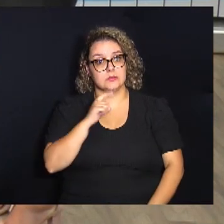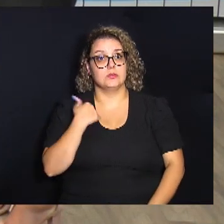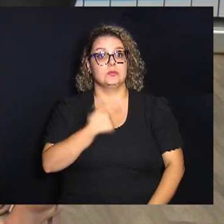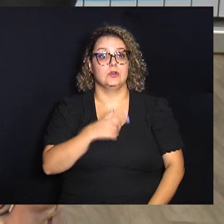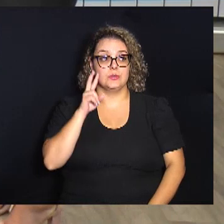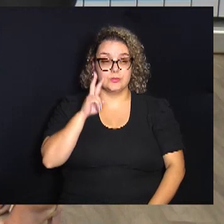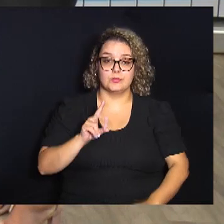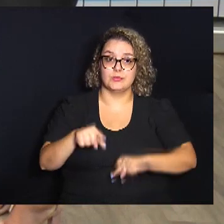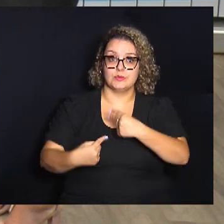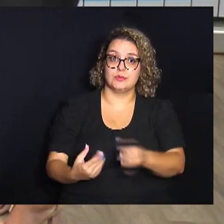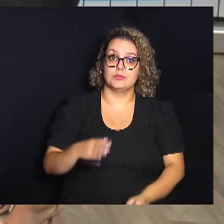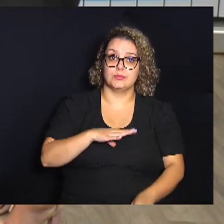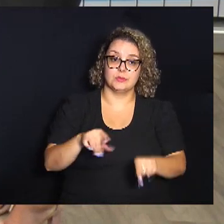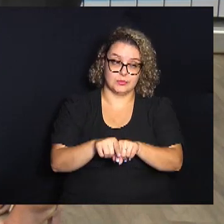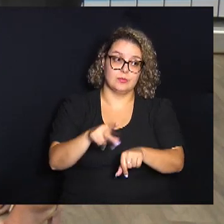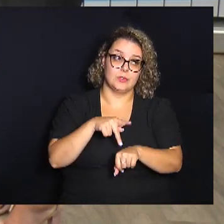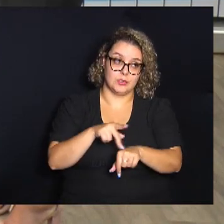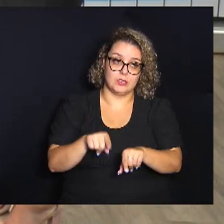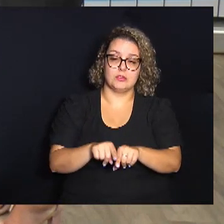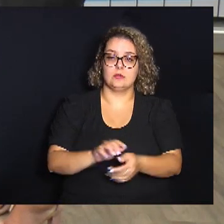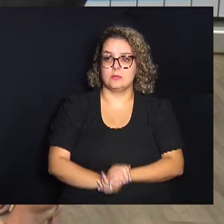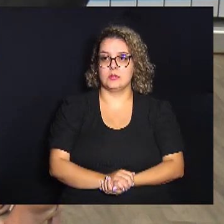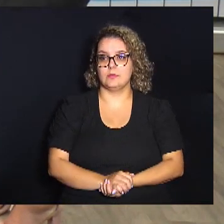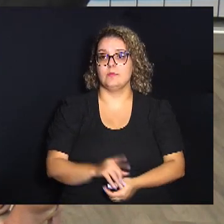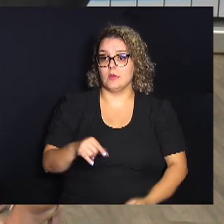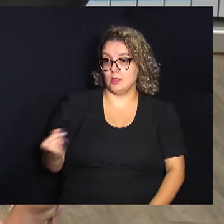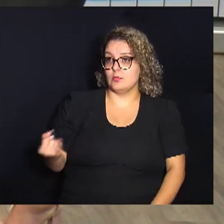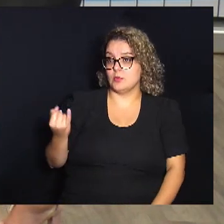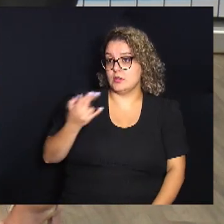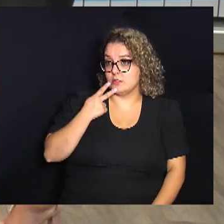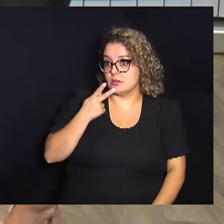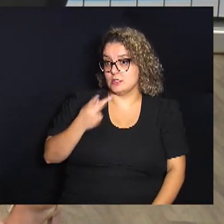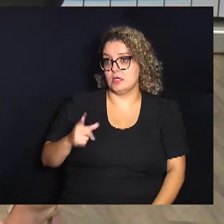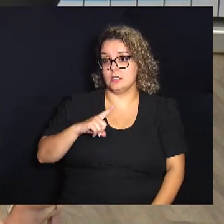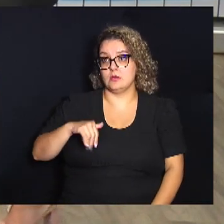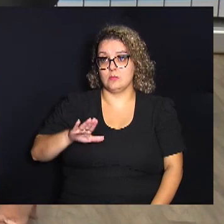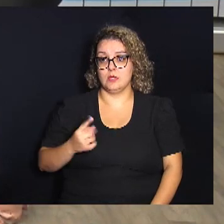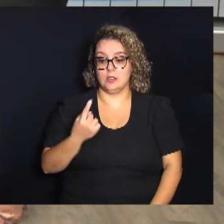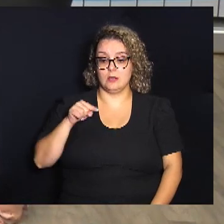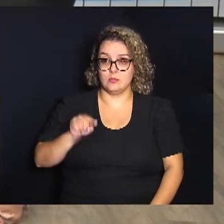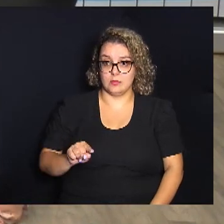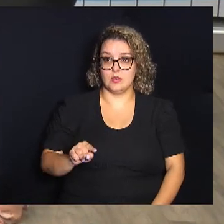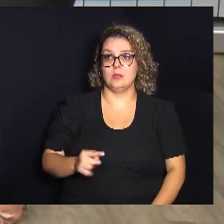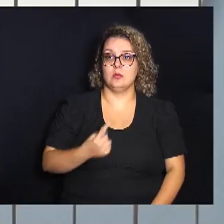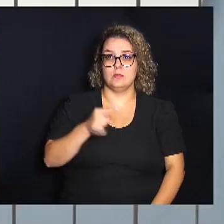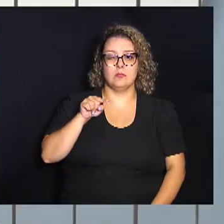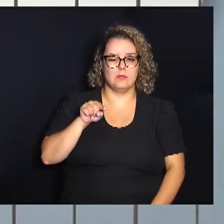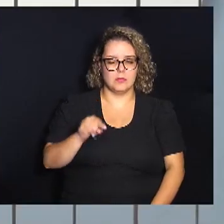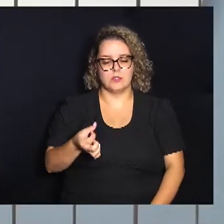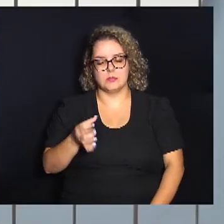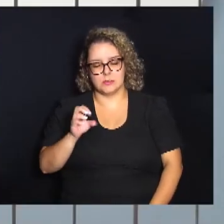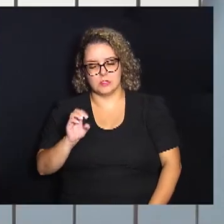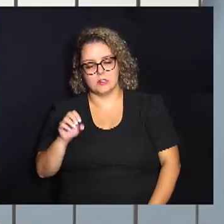em outros municípios do nosso país também. É importante salientar que nós temos mais de 1.000 casos, 1.600 e alguma coisa, então